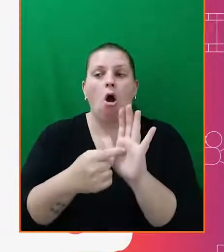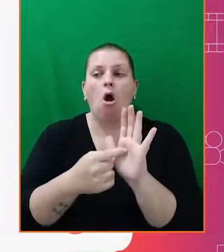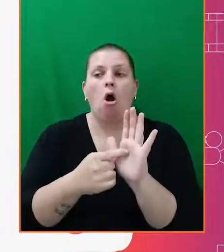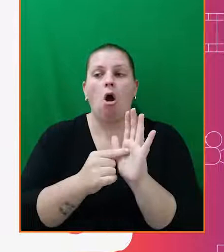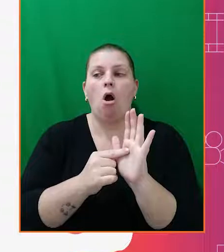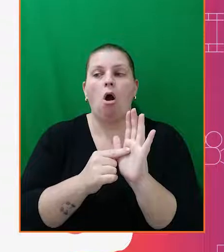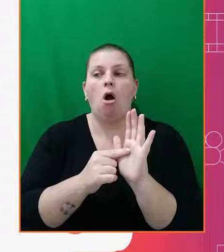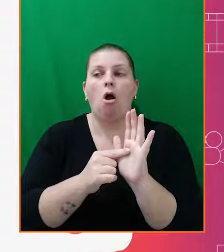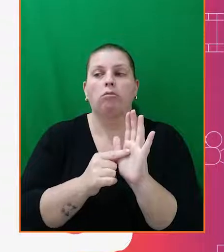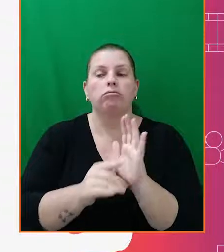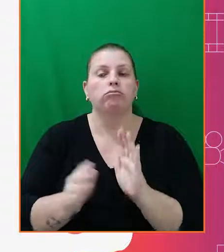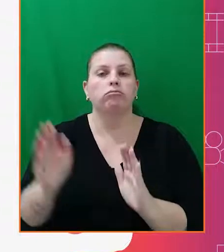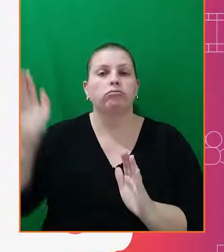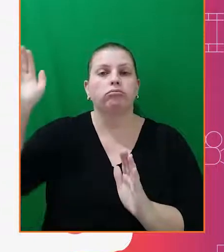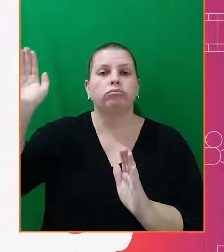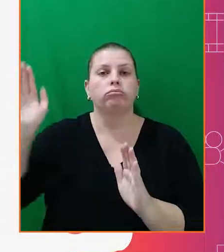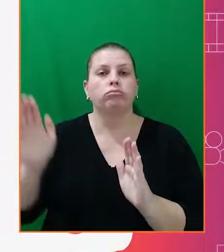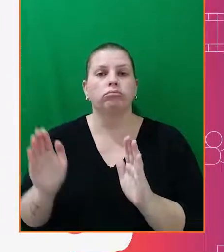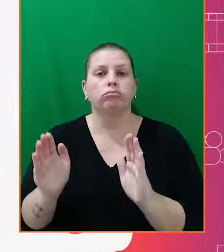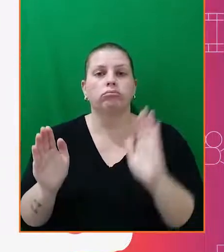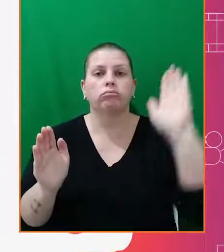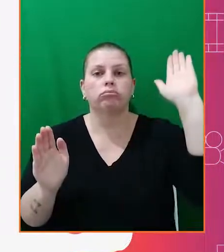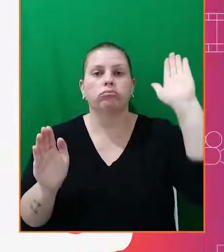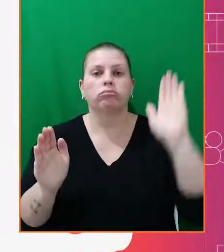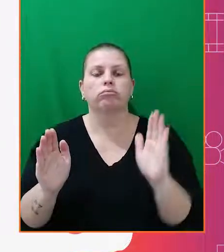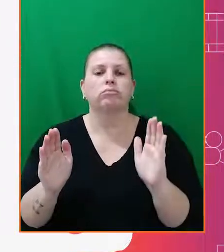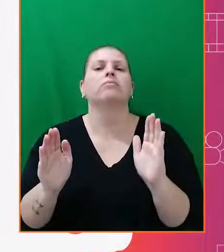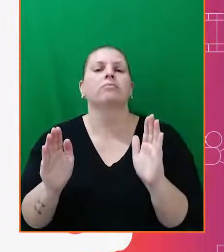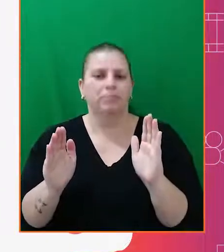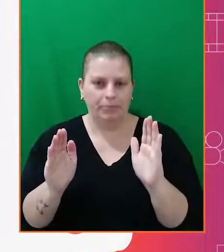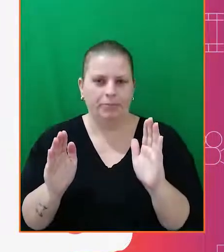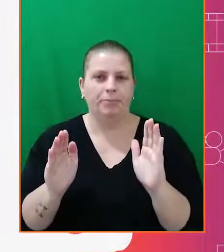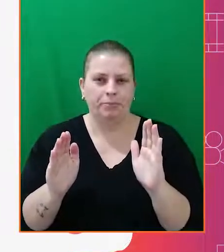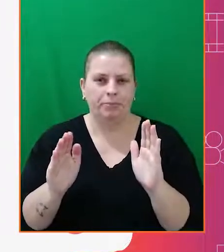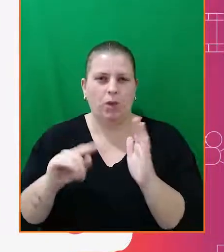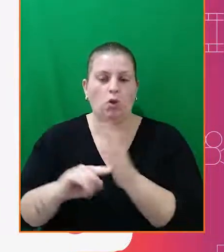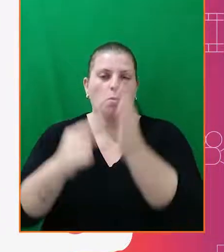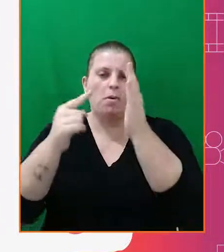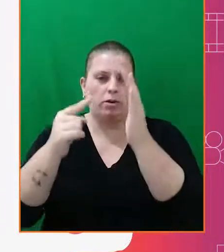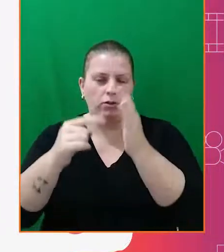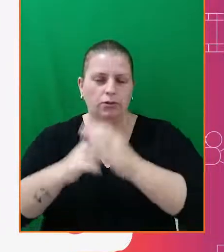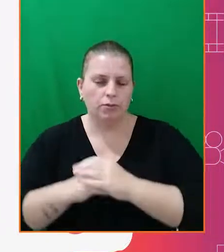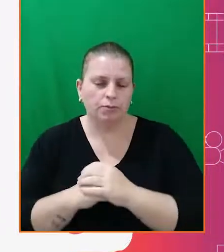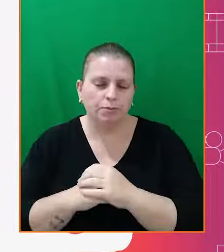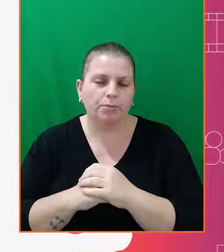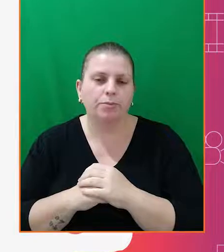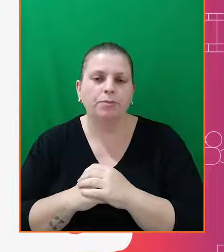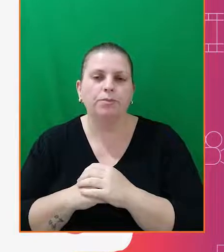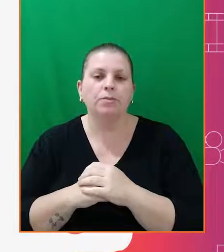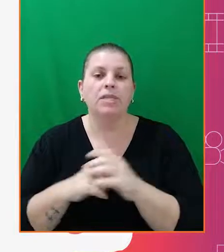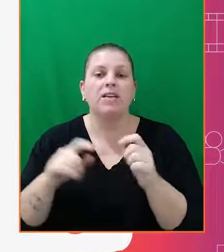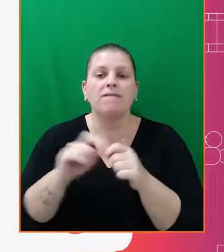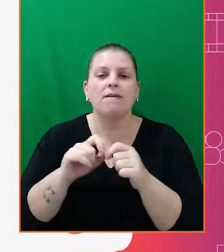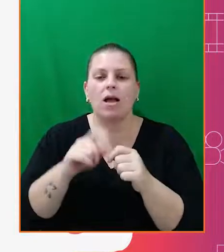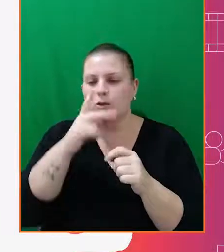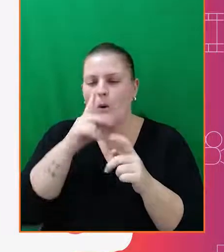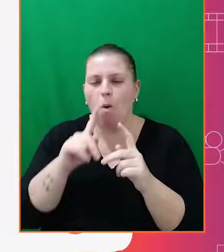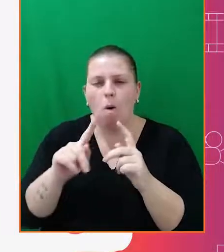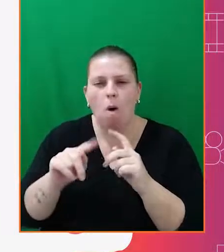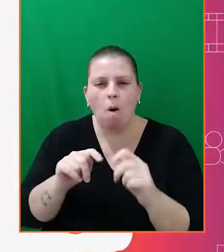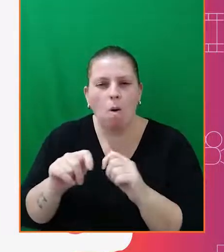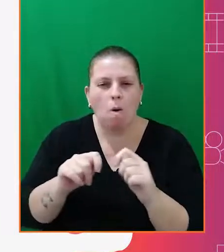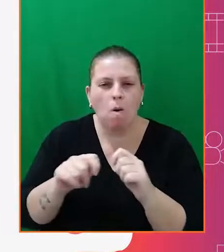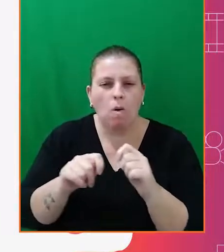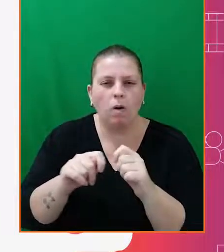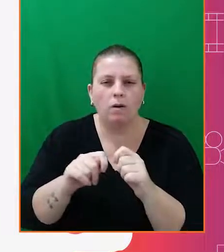possibilitando apenas esboçar os pontos chaves e criar todo um momento de intervalação automatizado. Então, adiciona